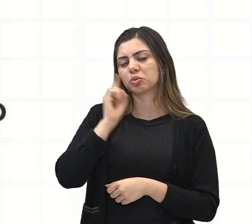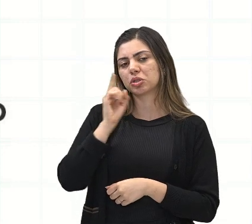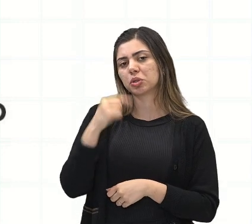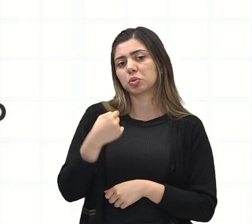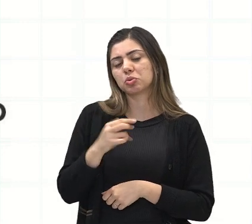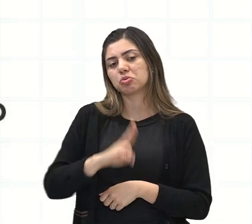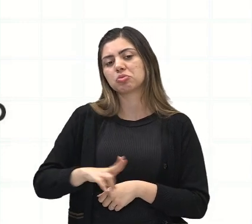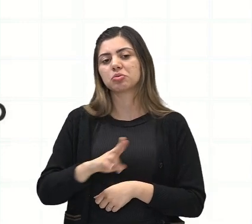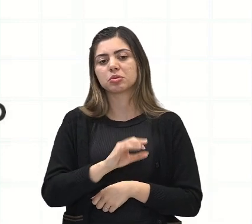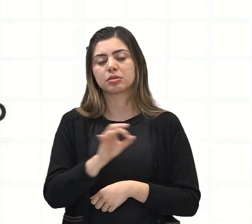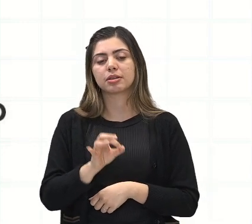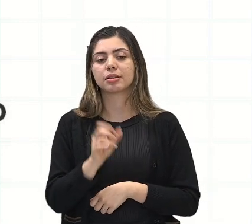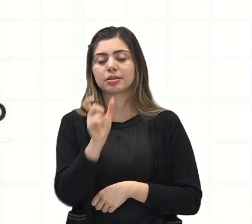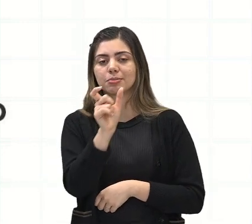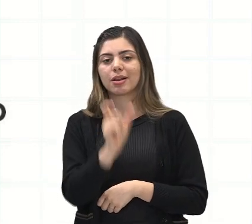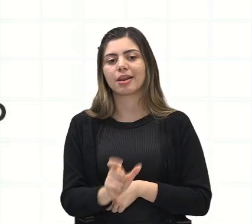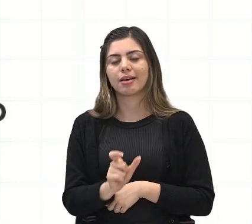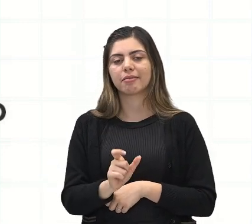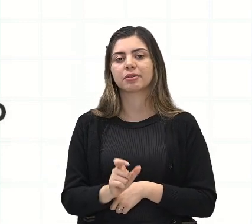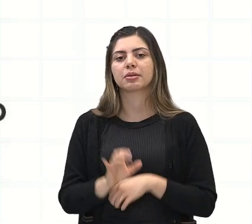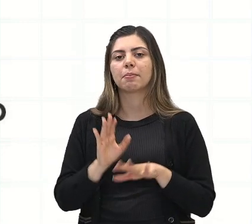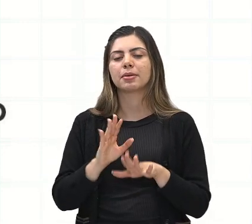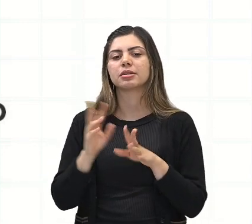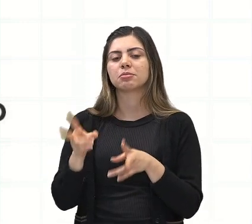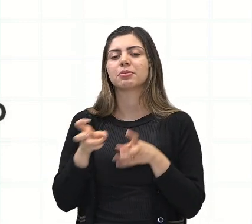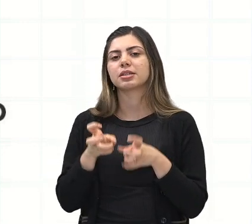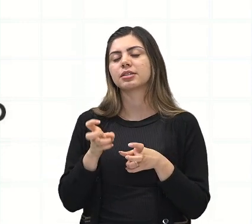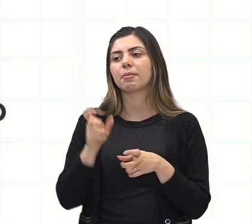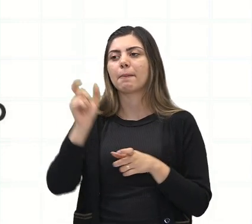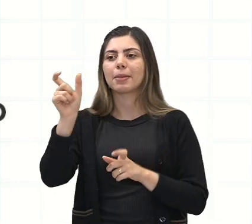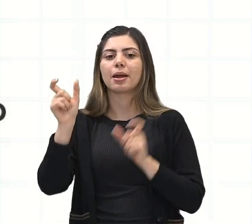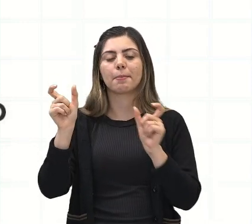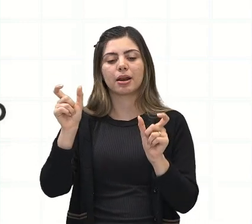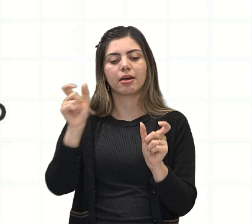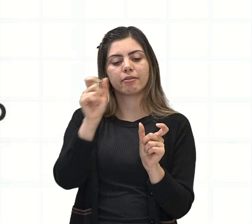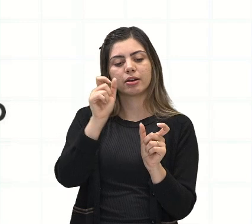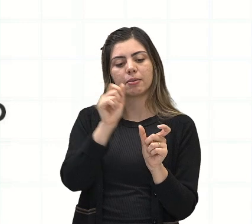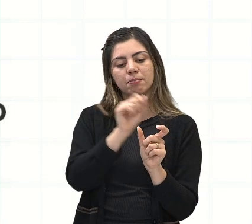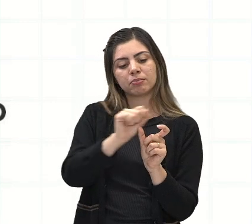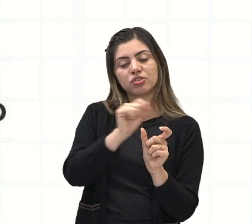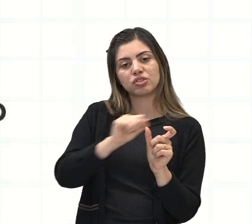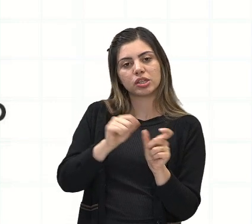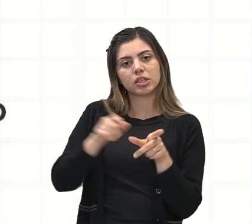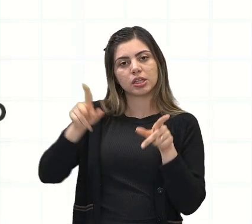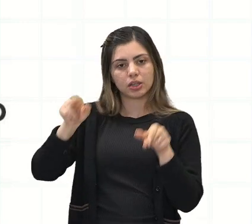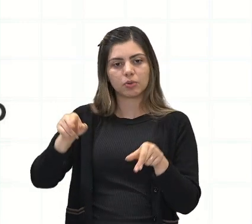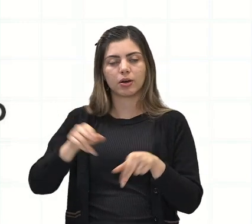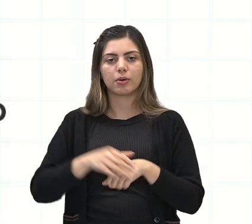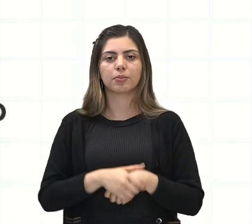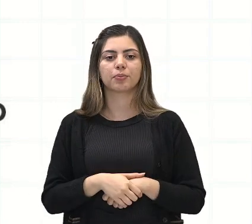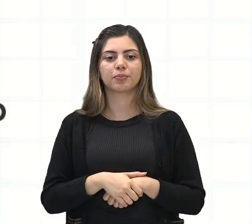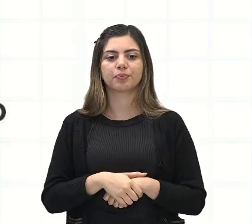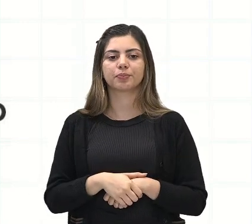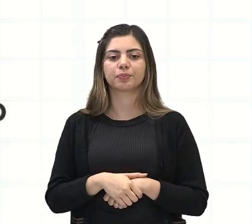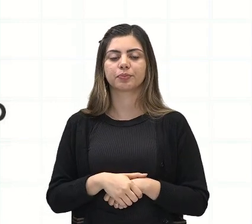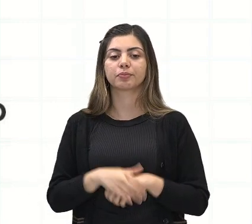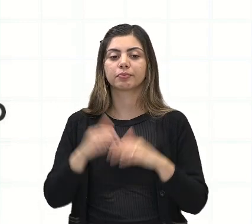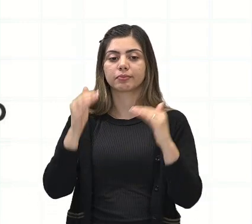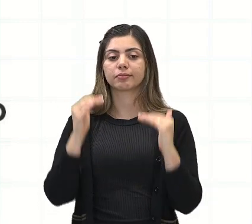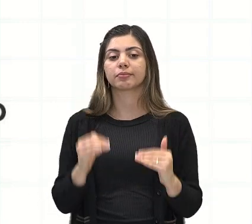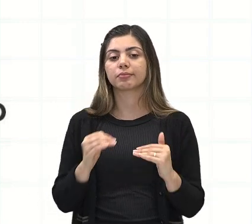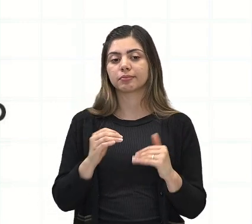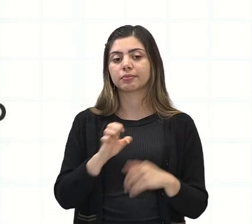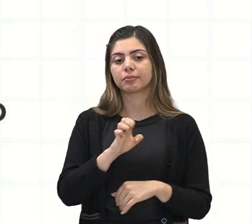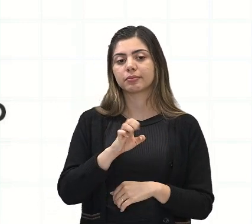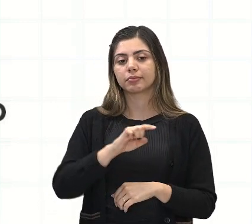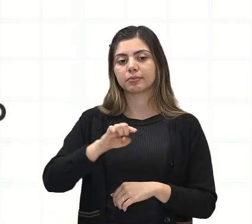mas percebam que não há alterações, não há uma adaptação direta para o português. E-mail,